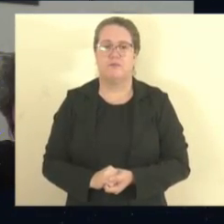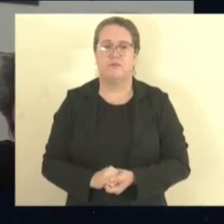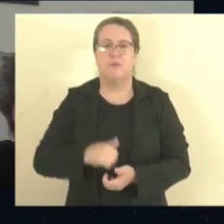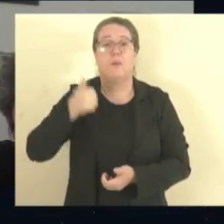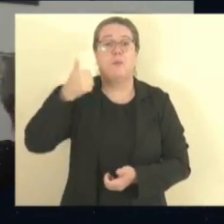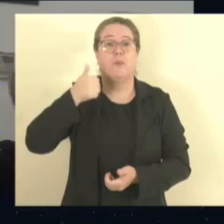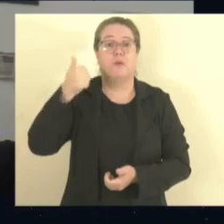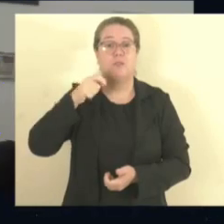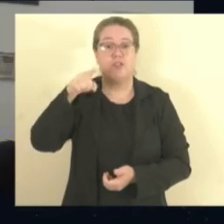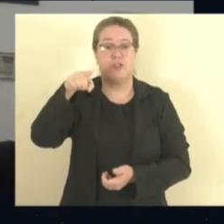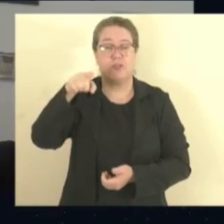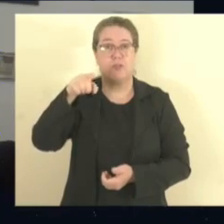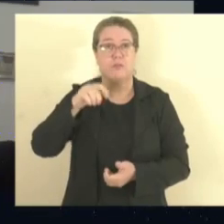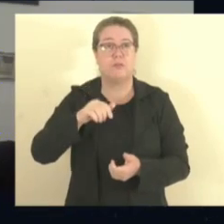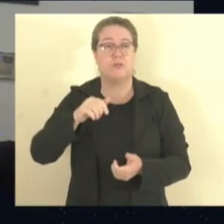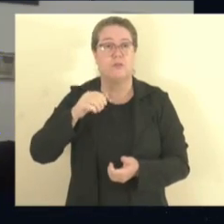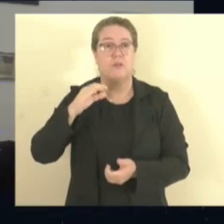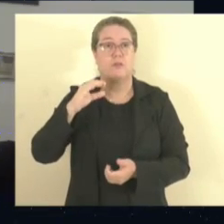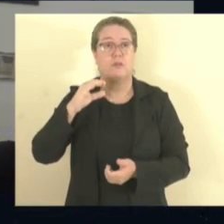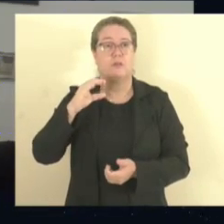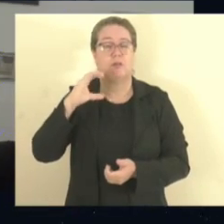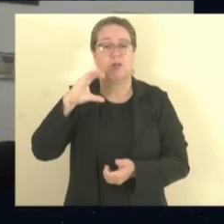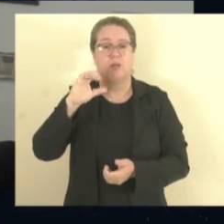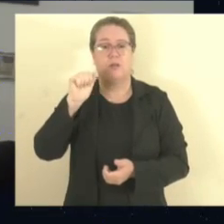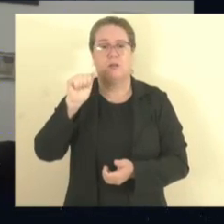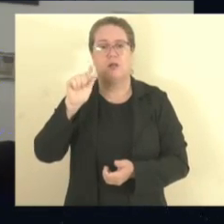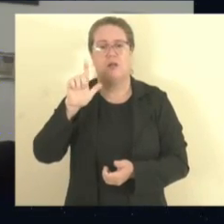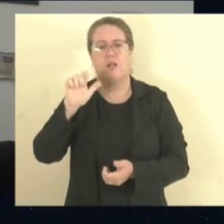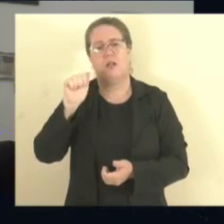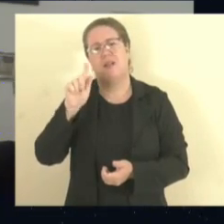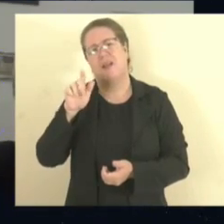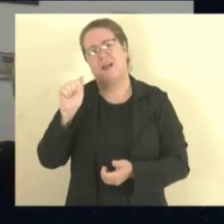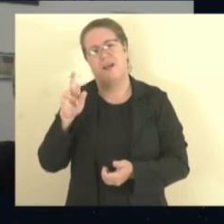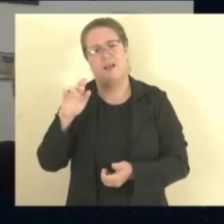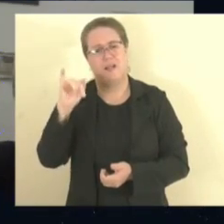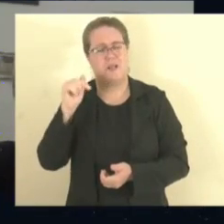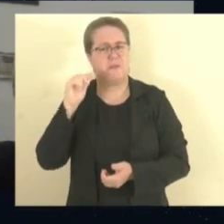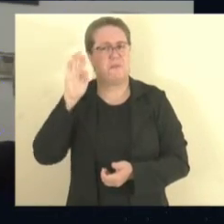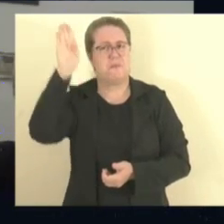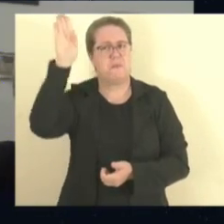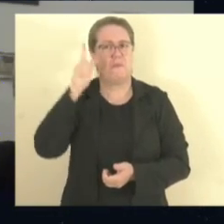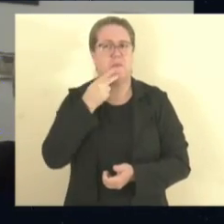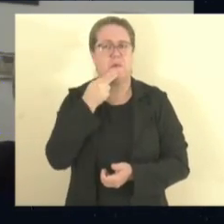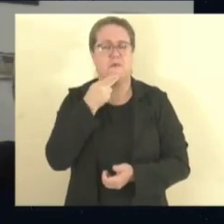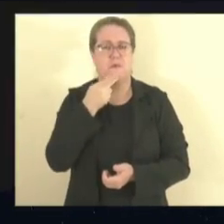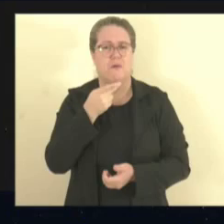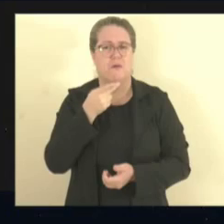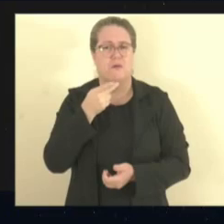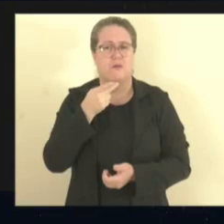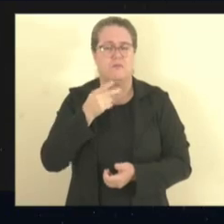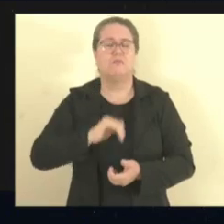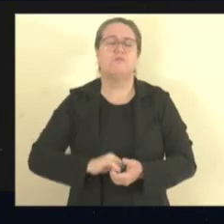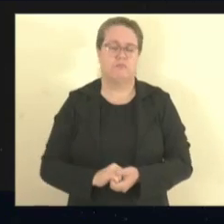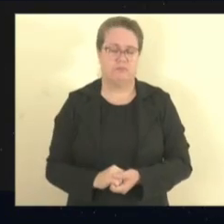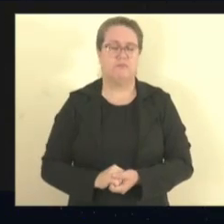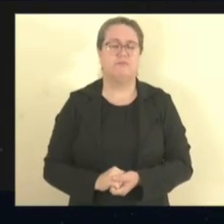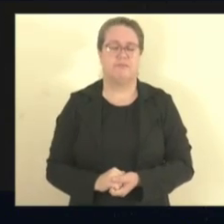deputado Chambinho? Não, Calegari foi o primeiro a falar. Deputado Calegari.